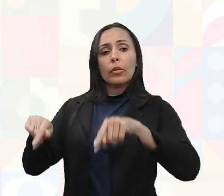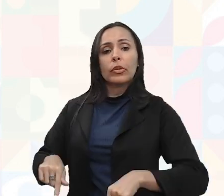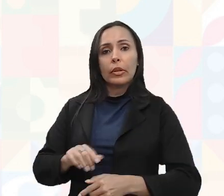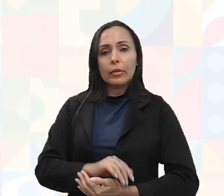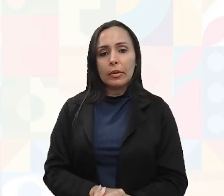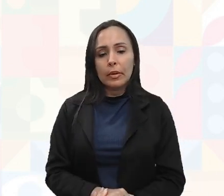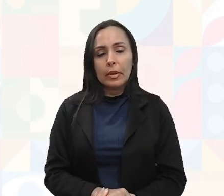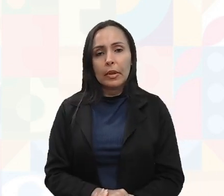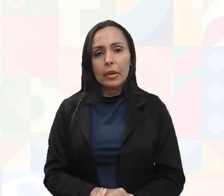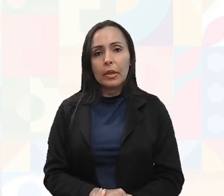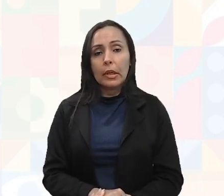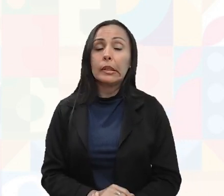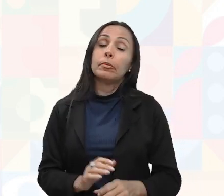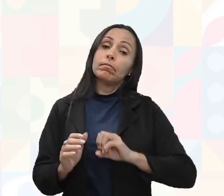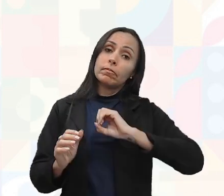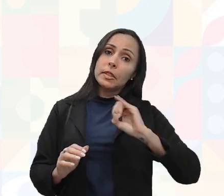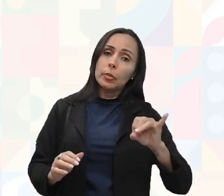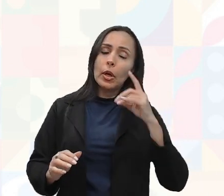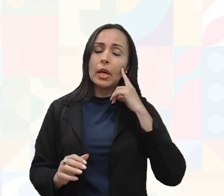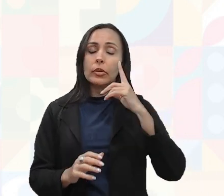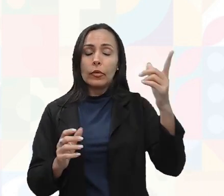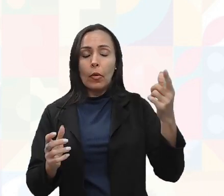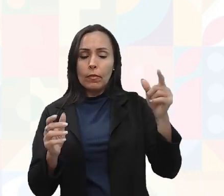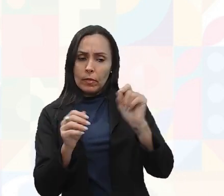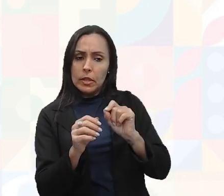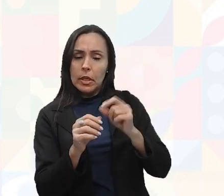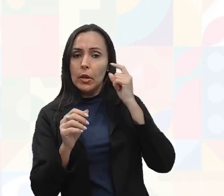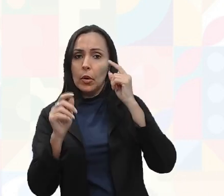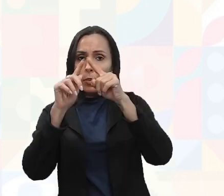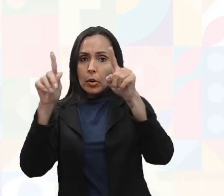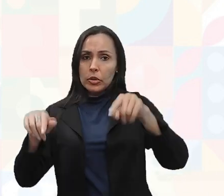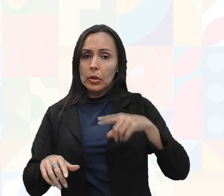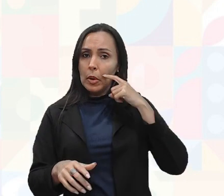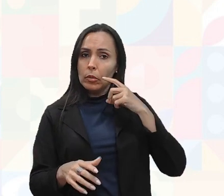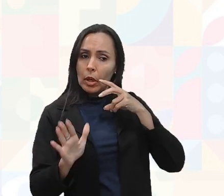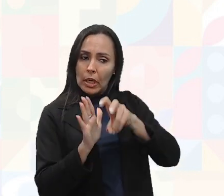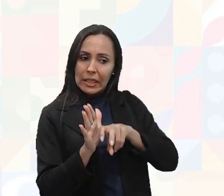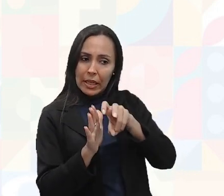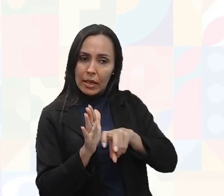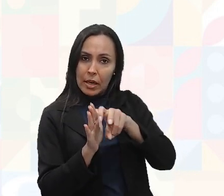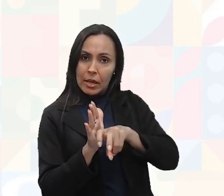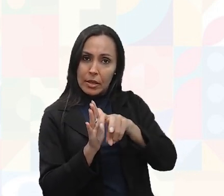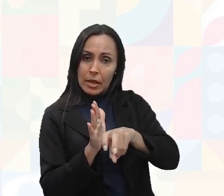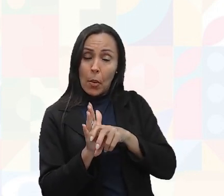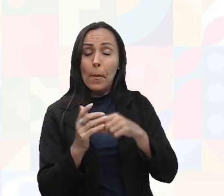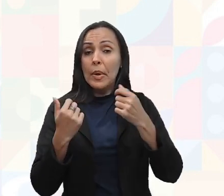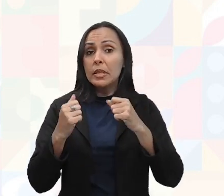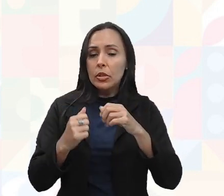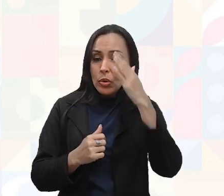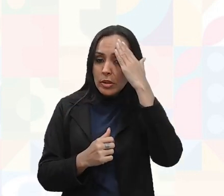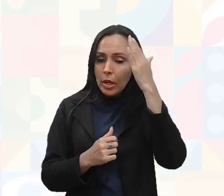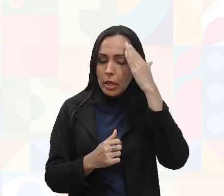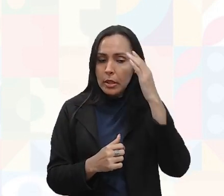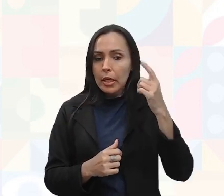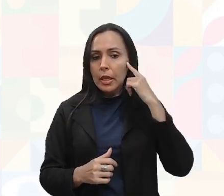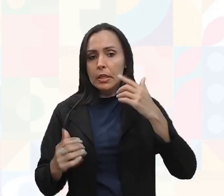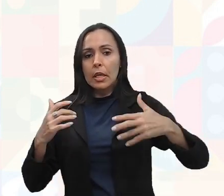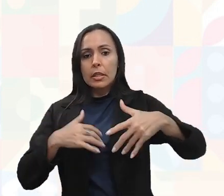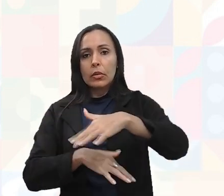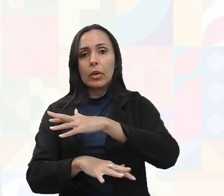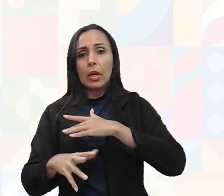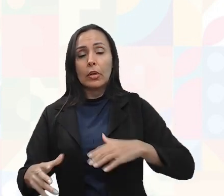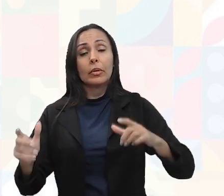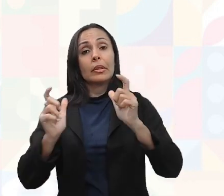tá? Se por acaso eu for fazer esse projeto para um cadeirante, eu tenho que entender que essa circulação tem que ser muito